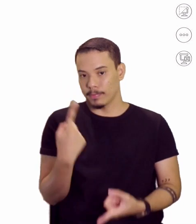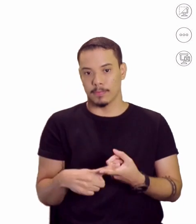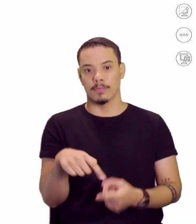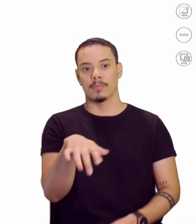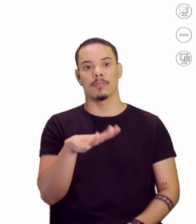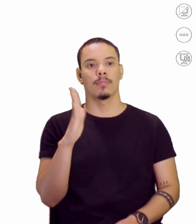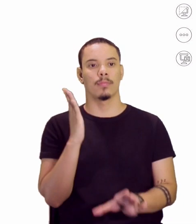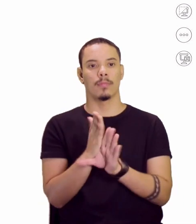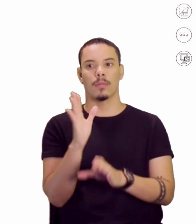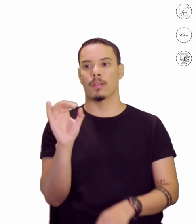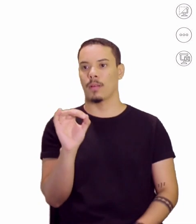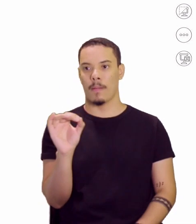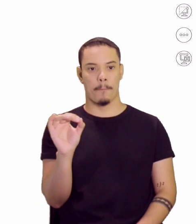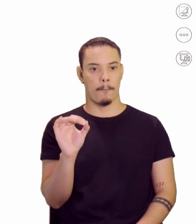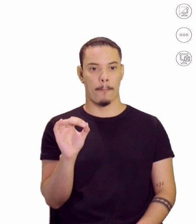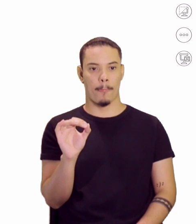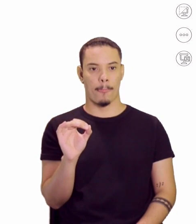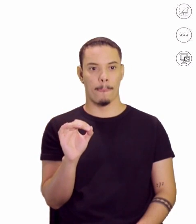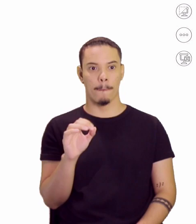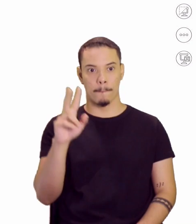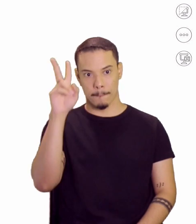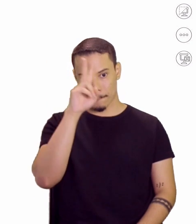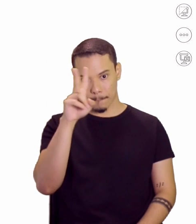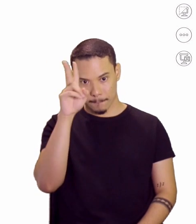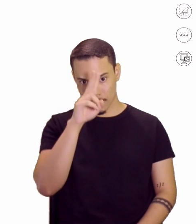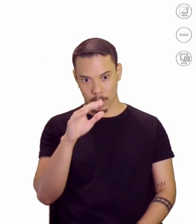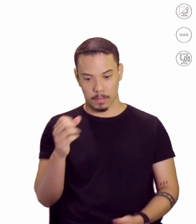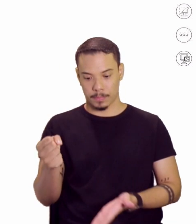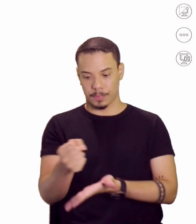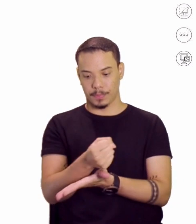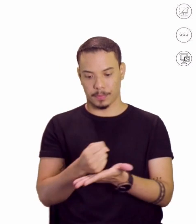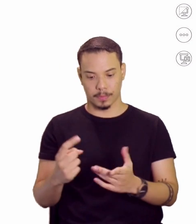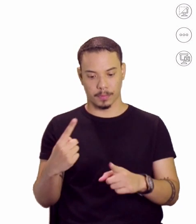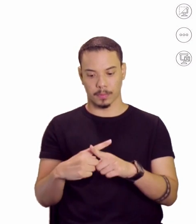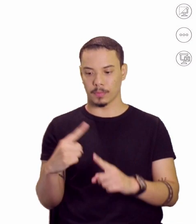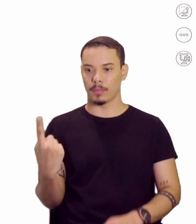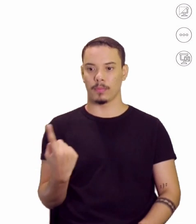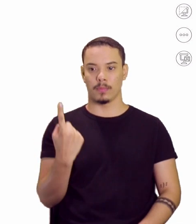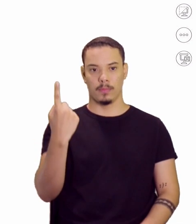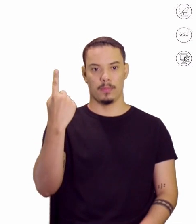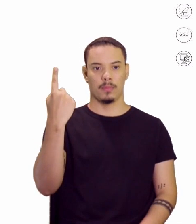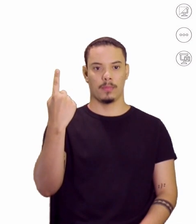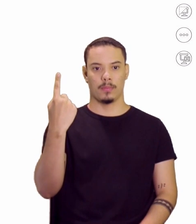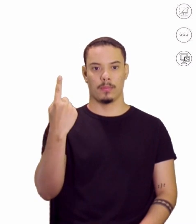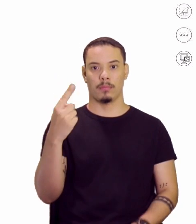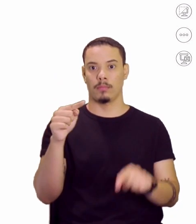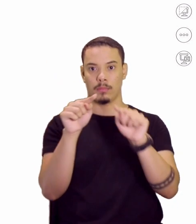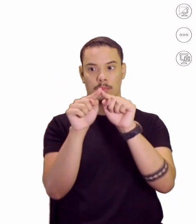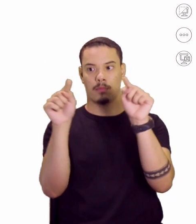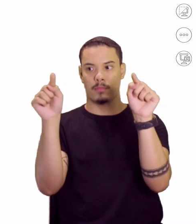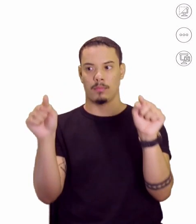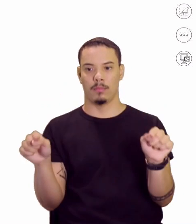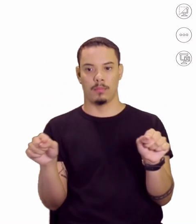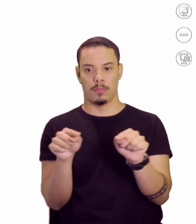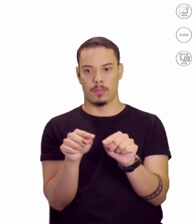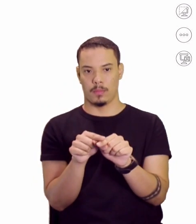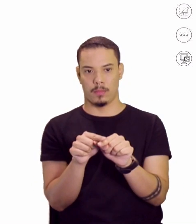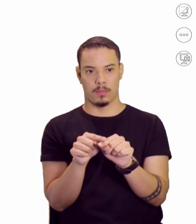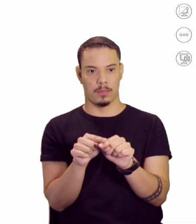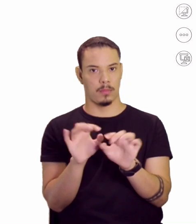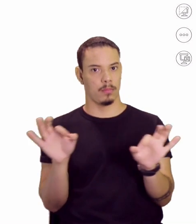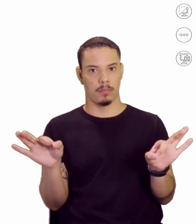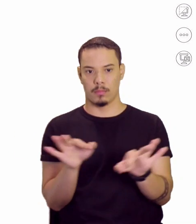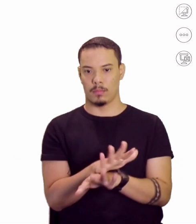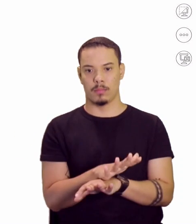é 0. É base vezes altura, né? É um retângulo. Olha aqui, um retângulo. Base vezes